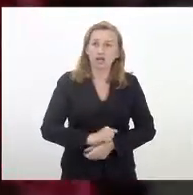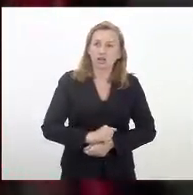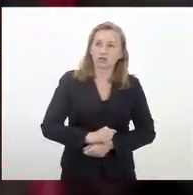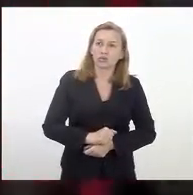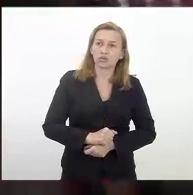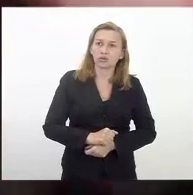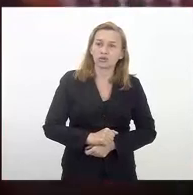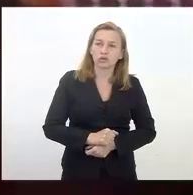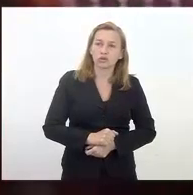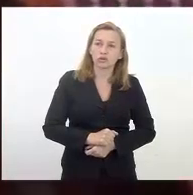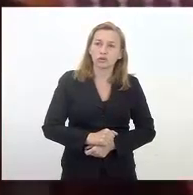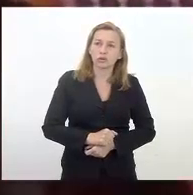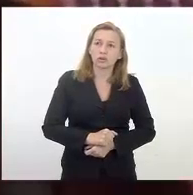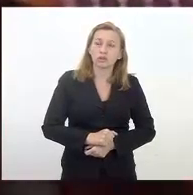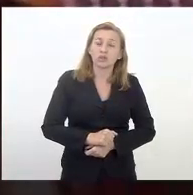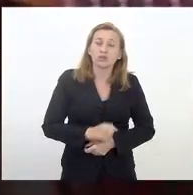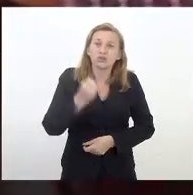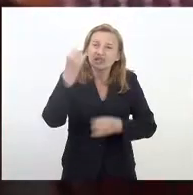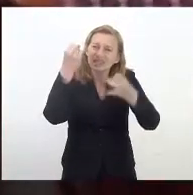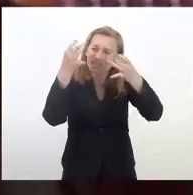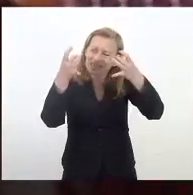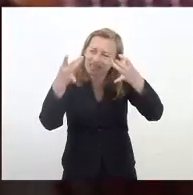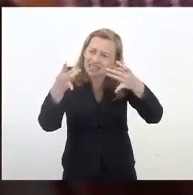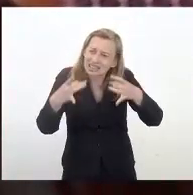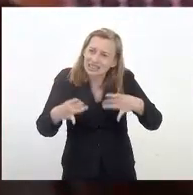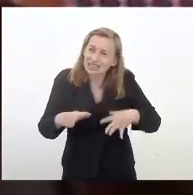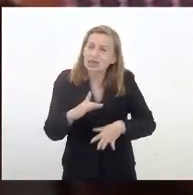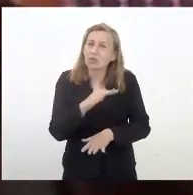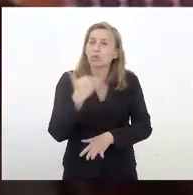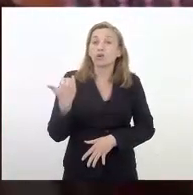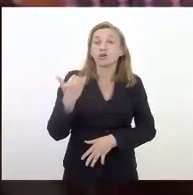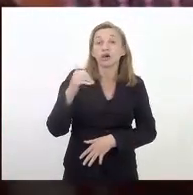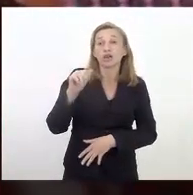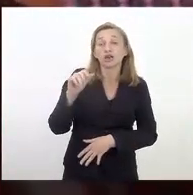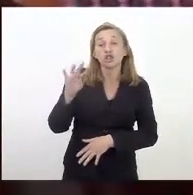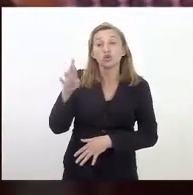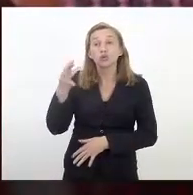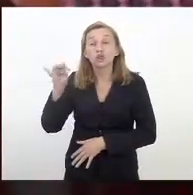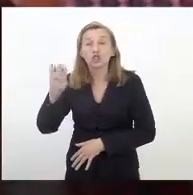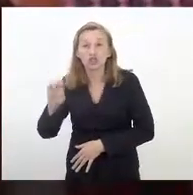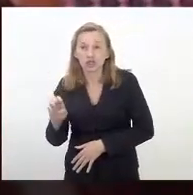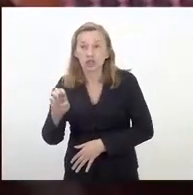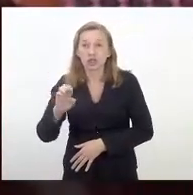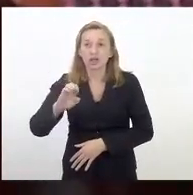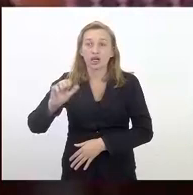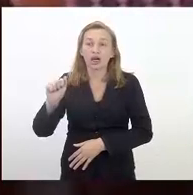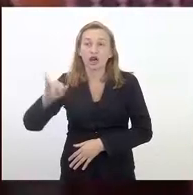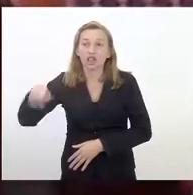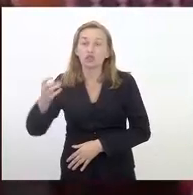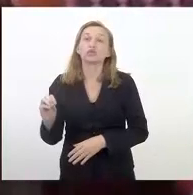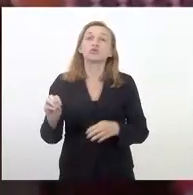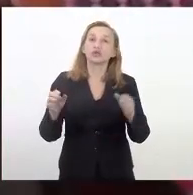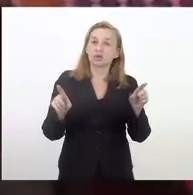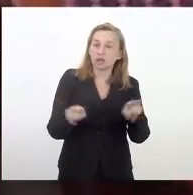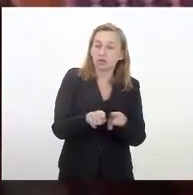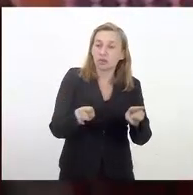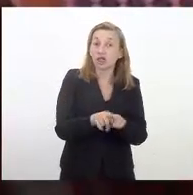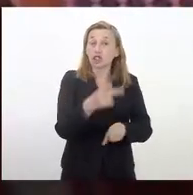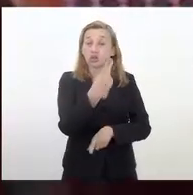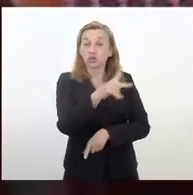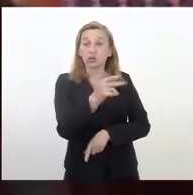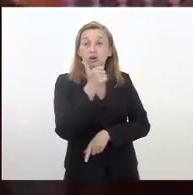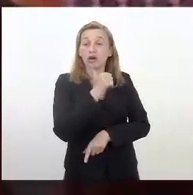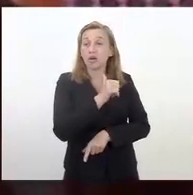foi os detalhes da morte de Stuart Angel e também da sua mãe ache